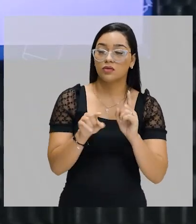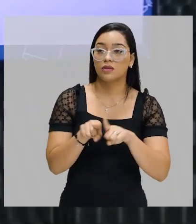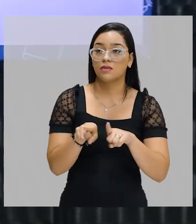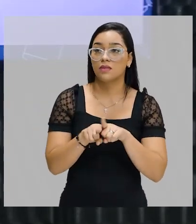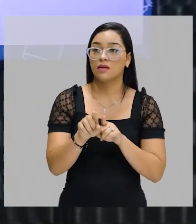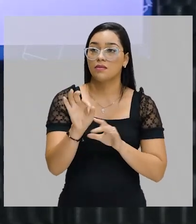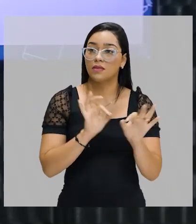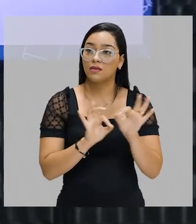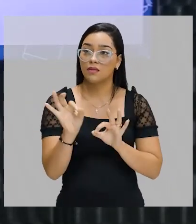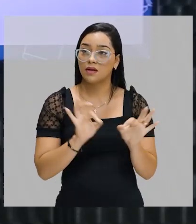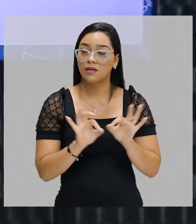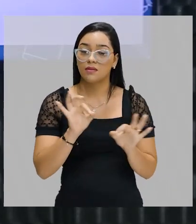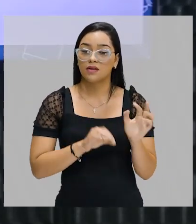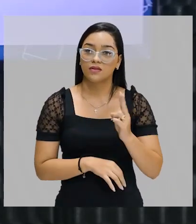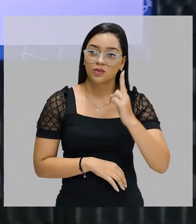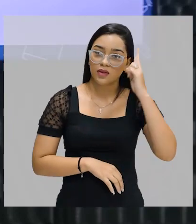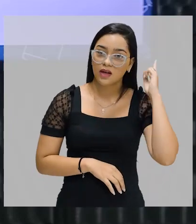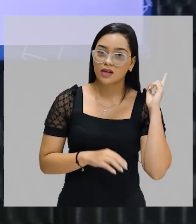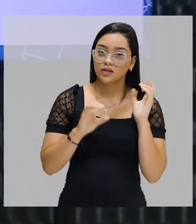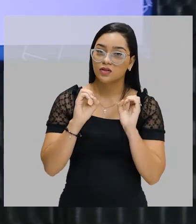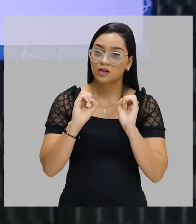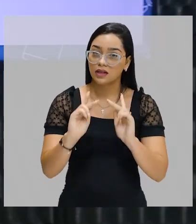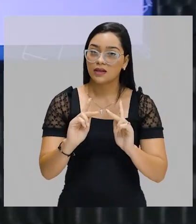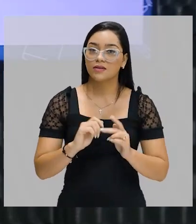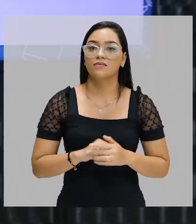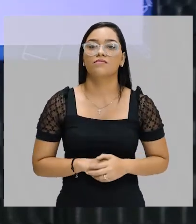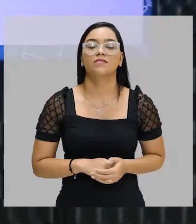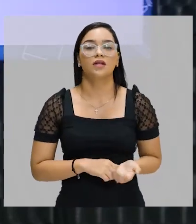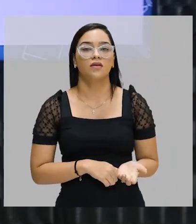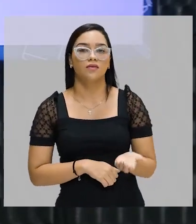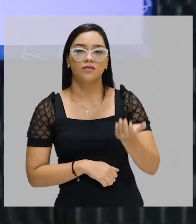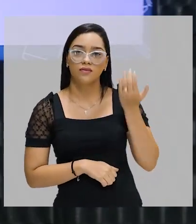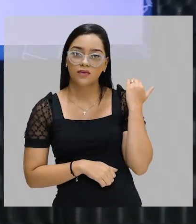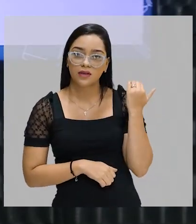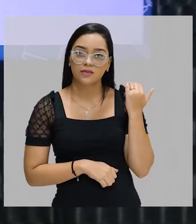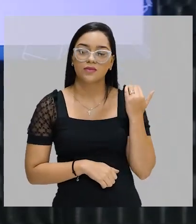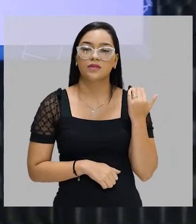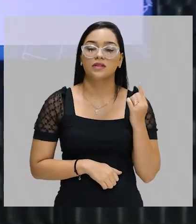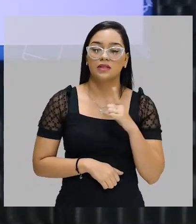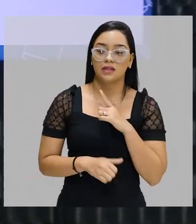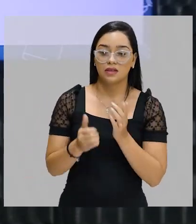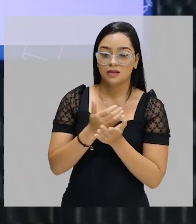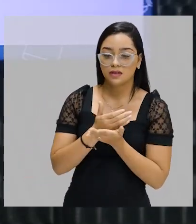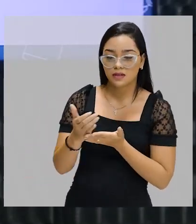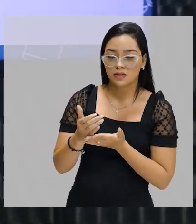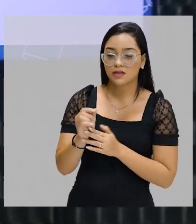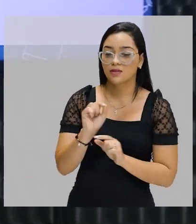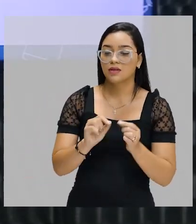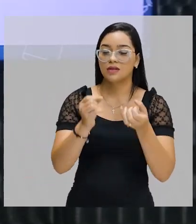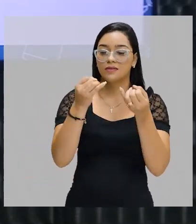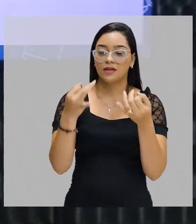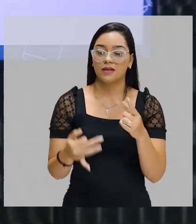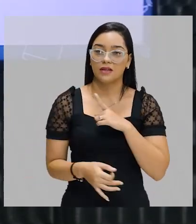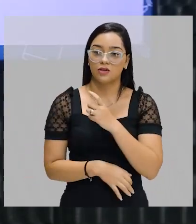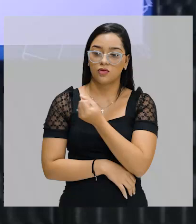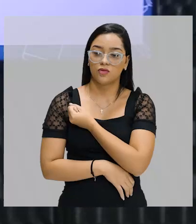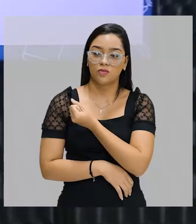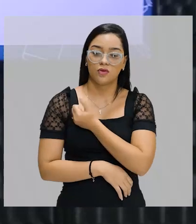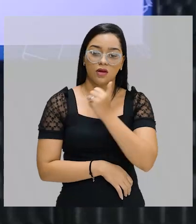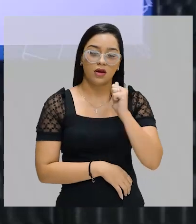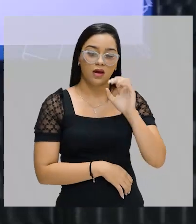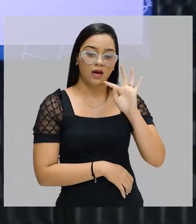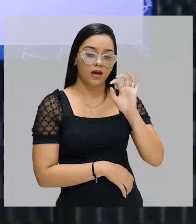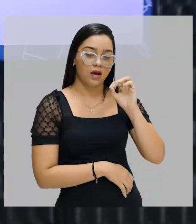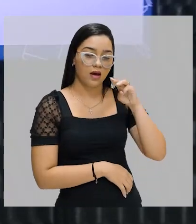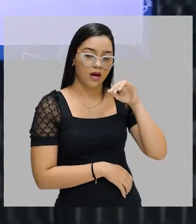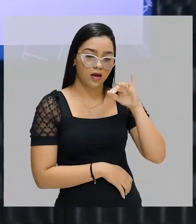preparado aí para os vestibulares, tá ok? Então vamos, né, dar início, né? Então vamos começar falando sobre número atômico, depois vamos